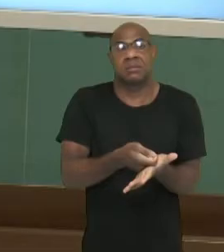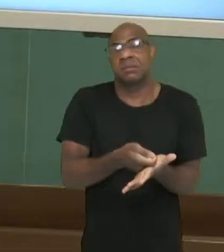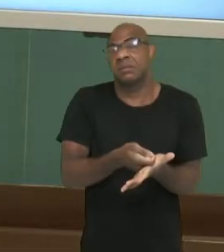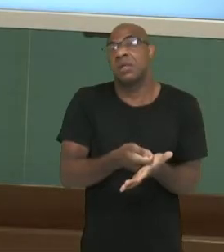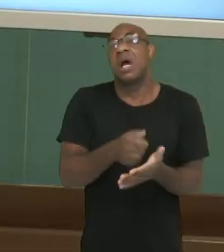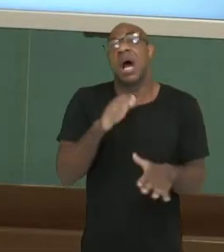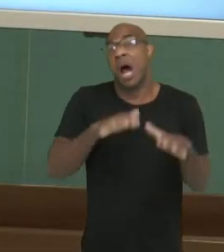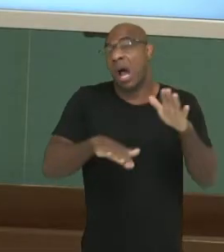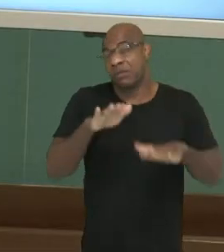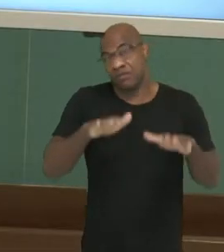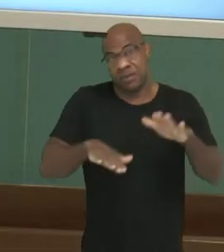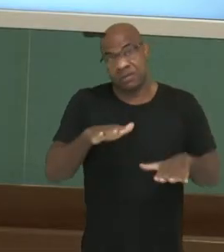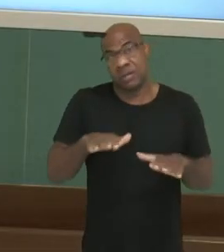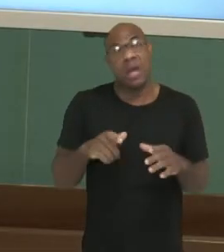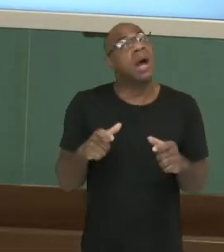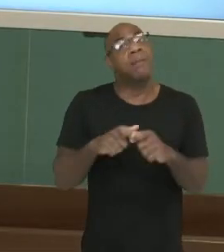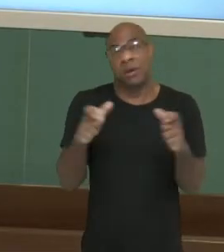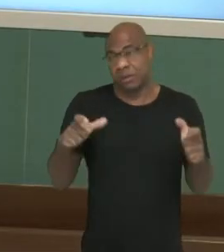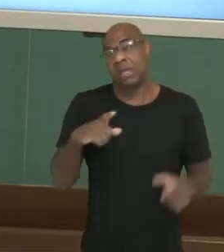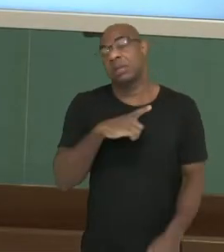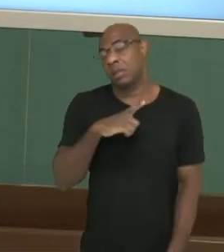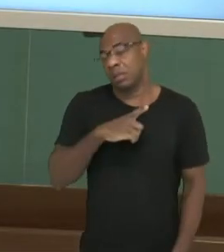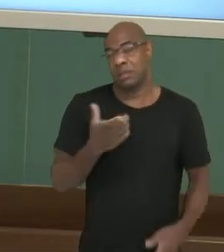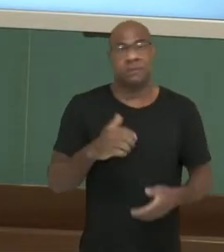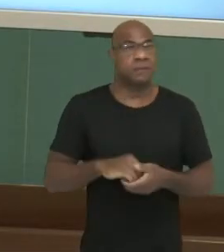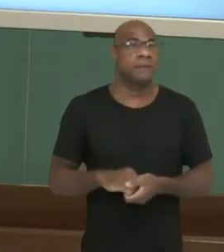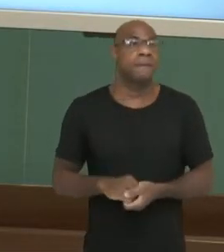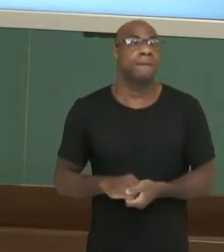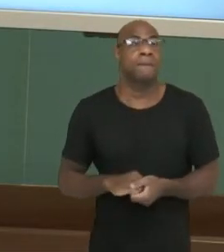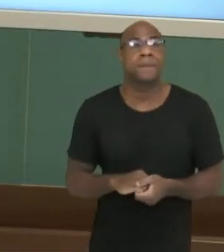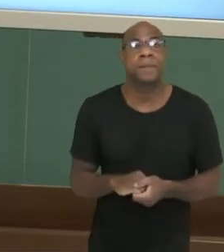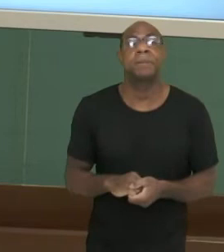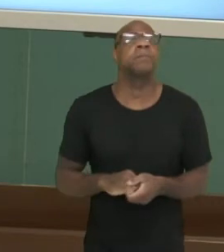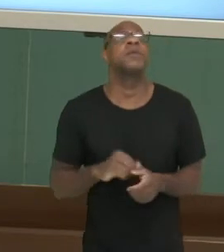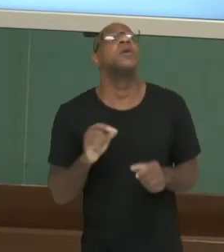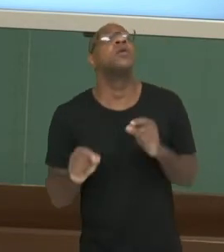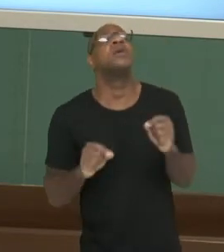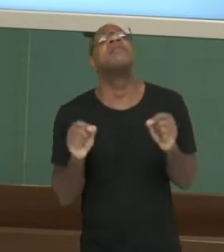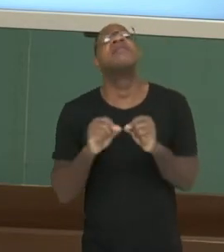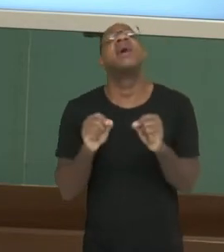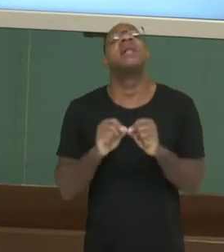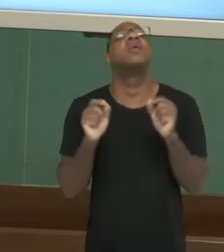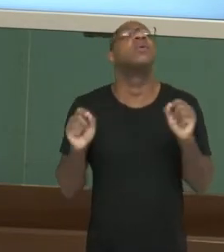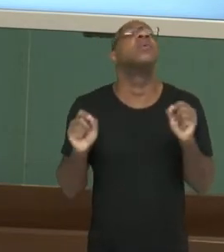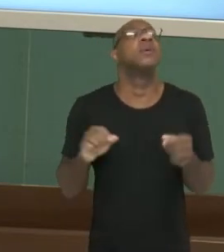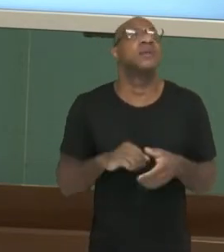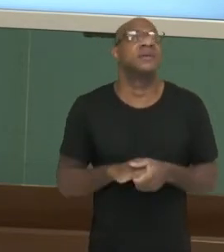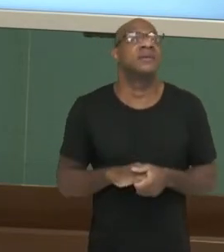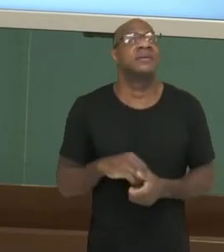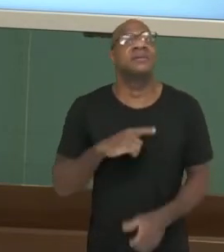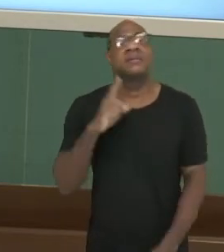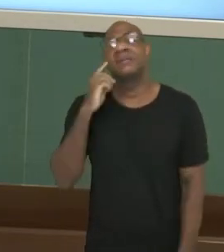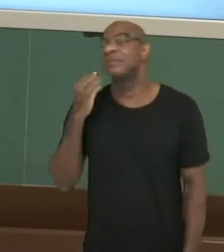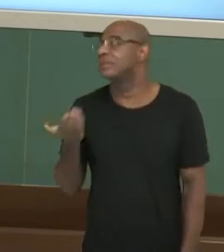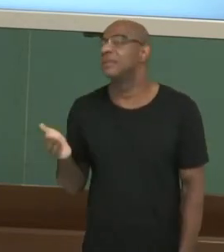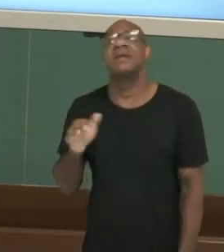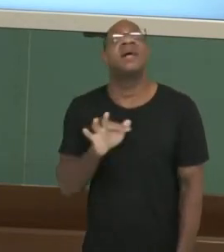algumas vezes. Na maioria a gente tem, né? E o que a gente faz assim? A gente recorre aos